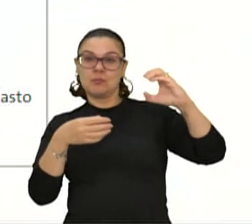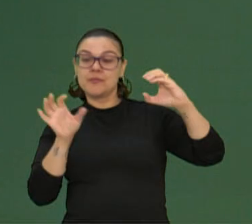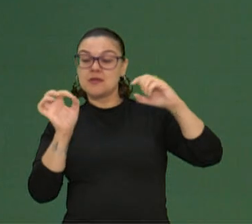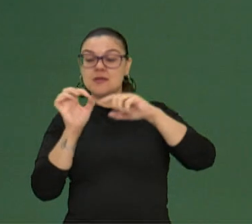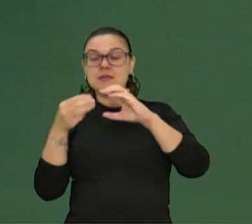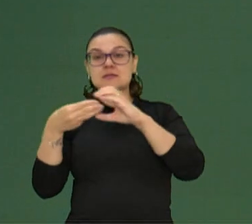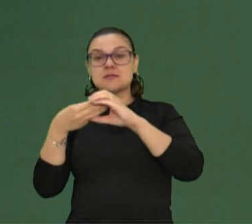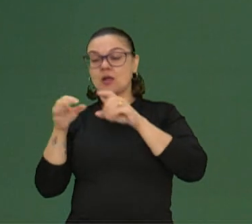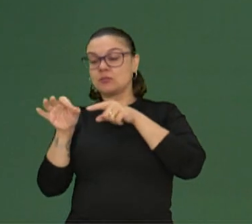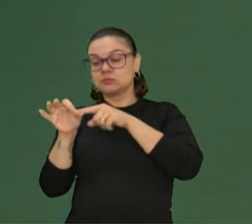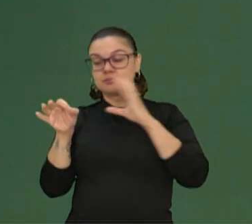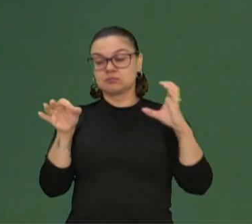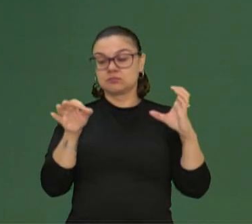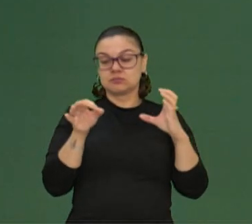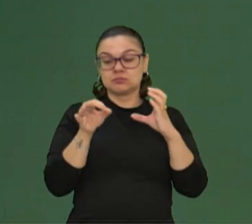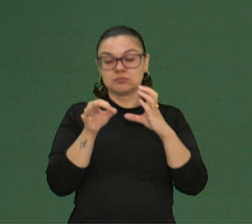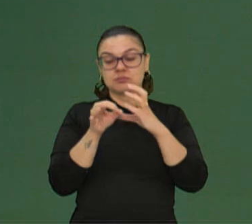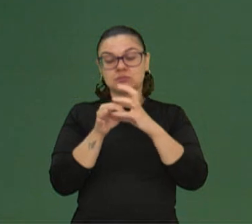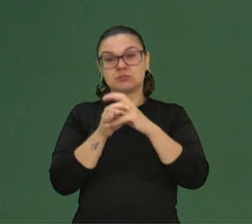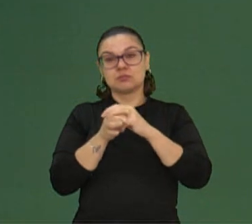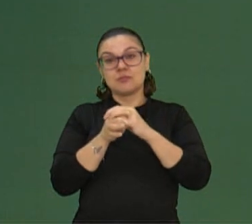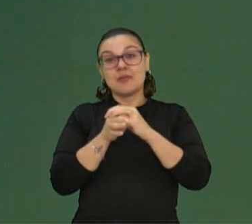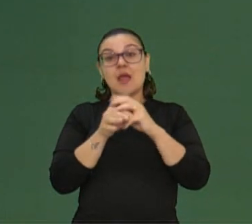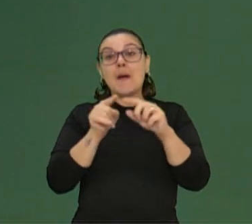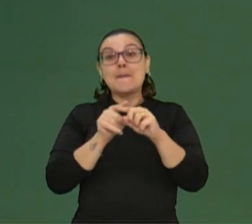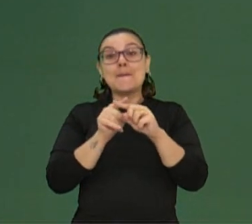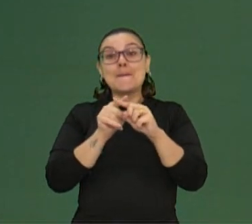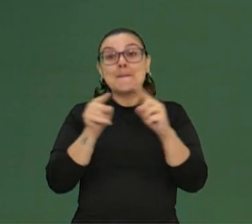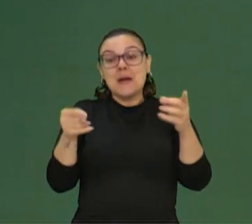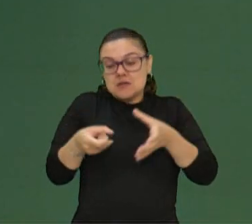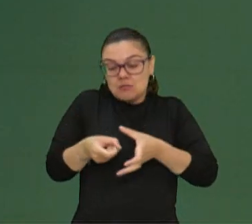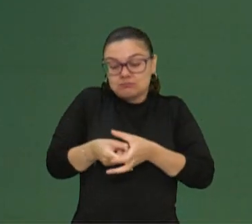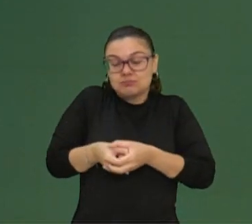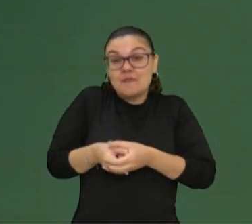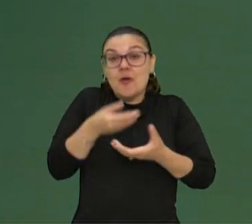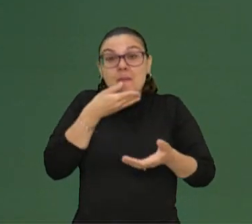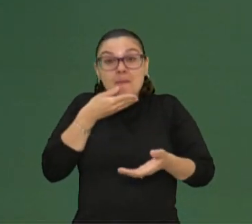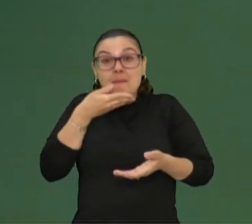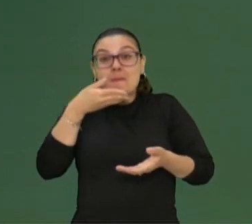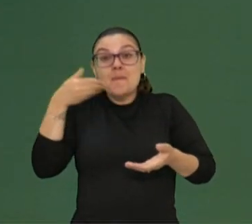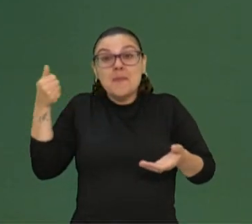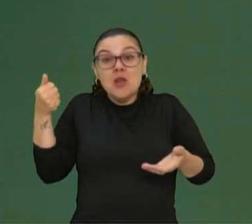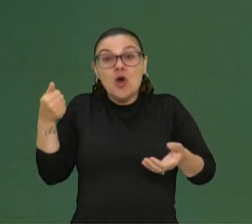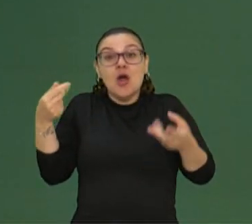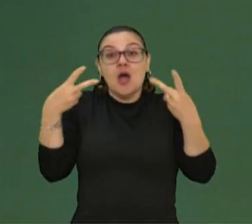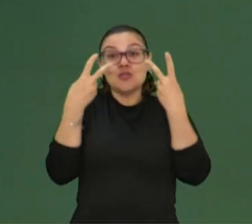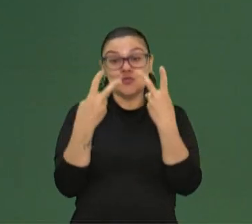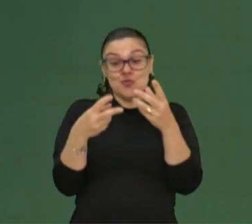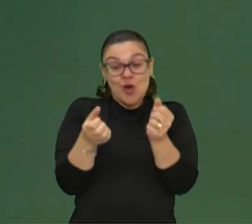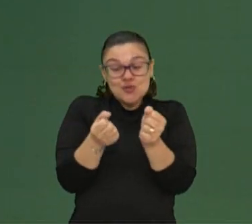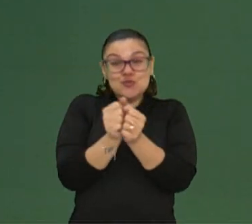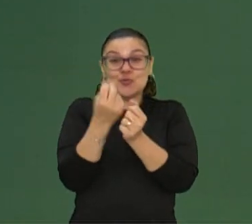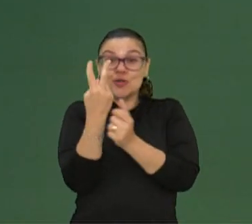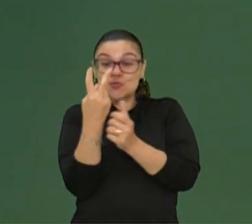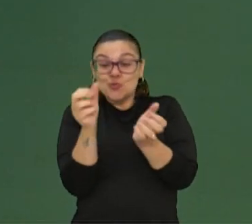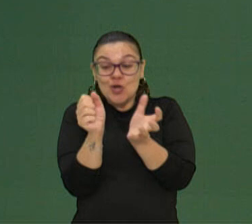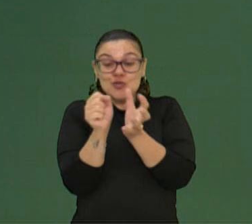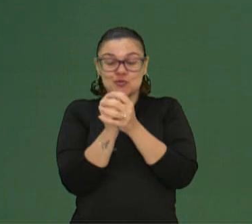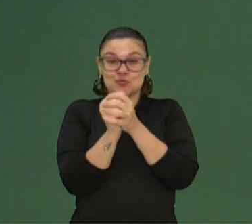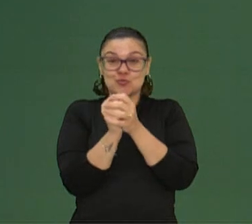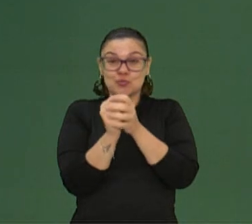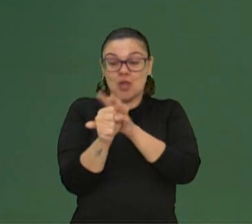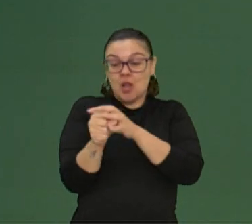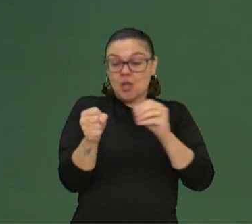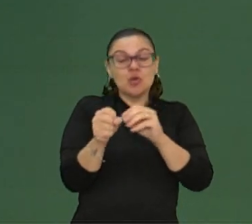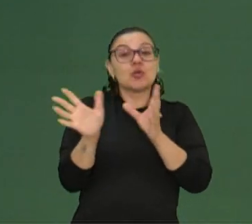que foi mais vantajoso a vida juntas do que a célula maior digerir a menor e absorver aqueles